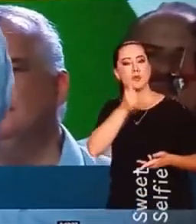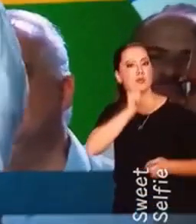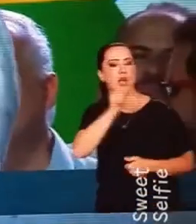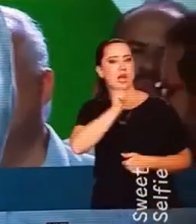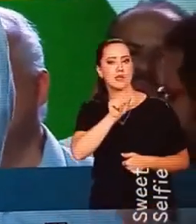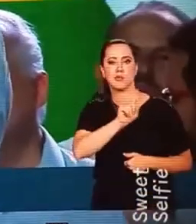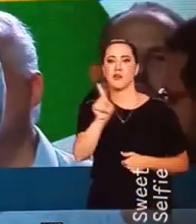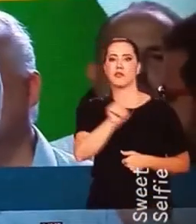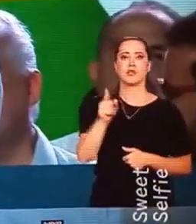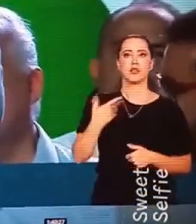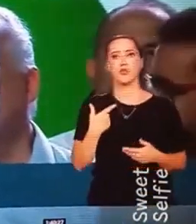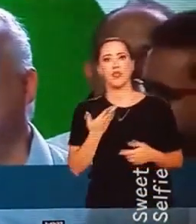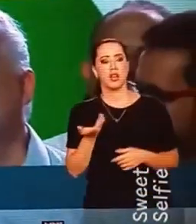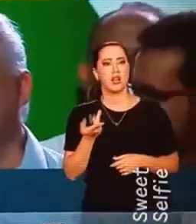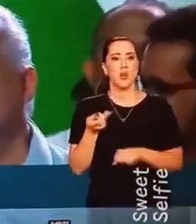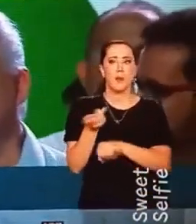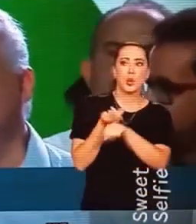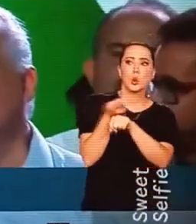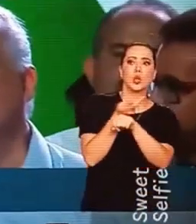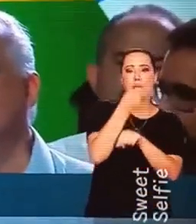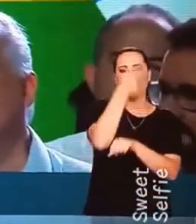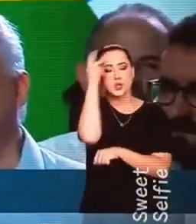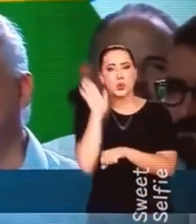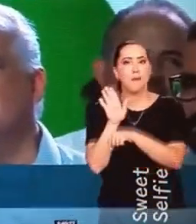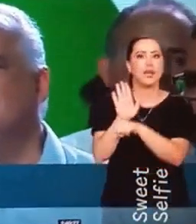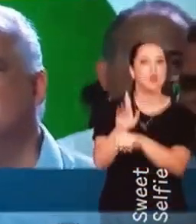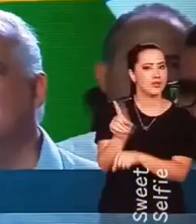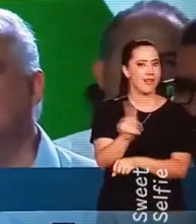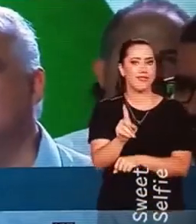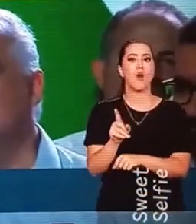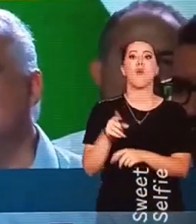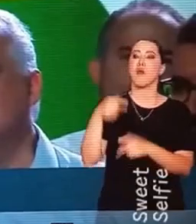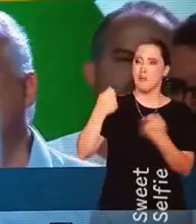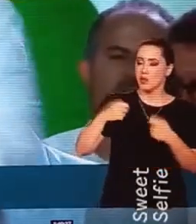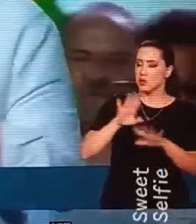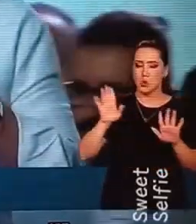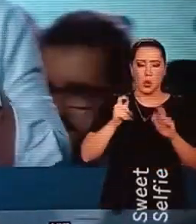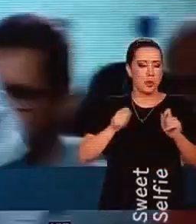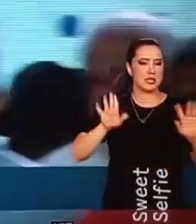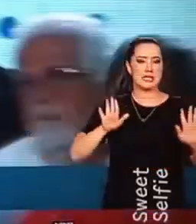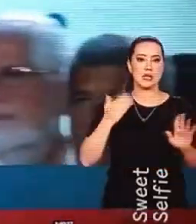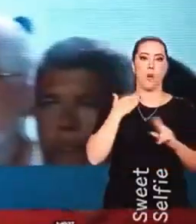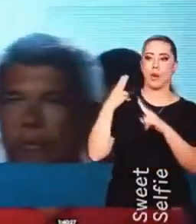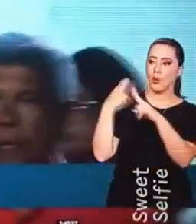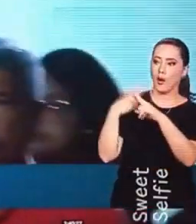fiquem perambulando atrás de alguém para ajudá-los. A Caixa Econômica estará